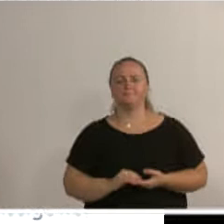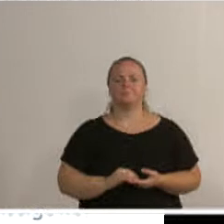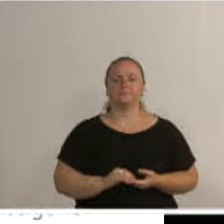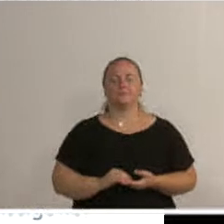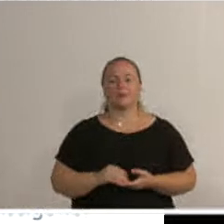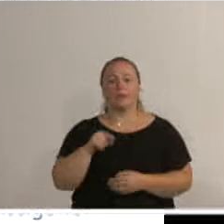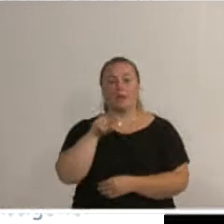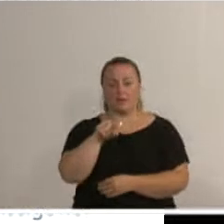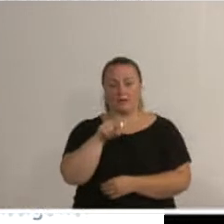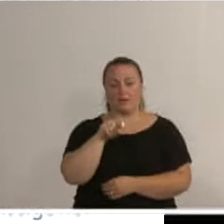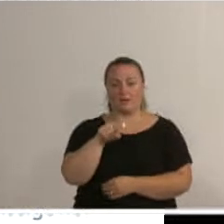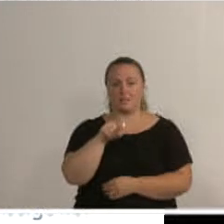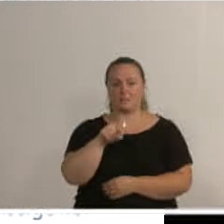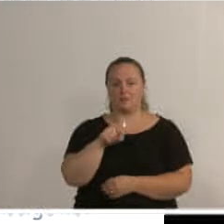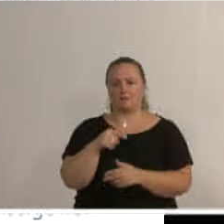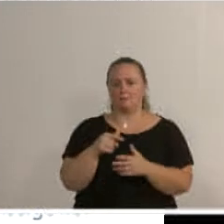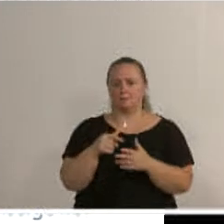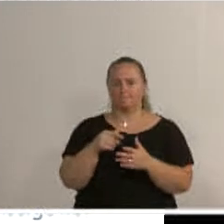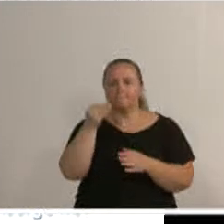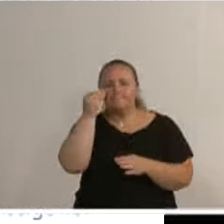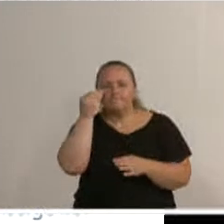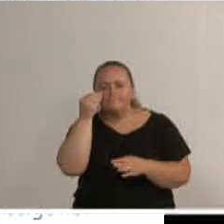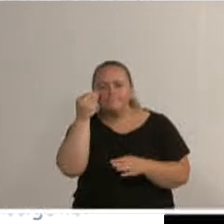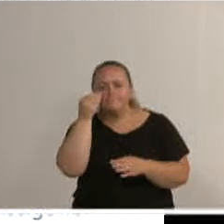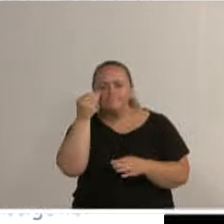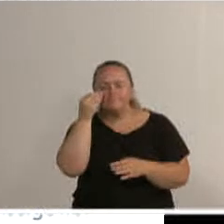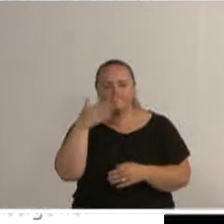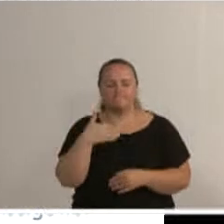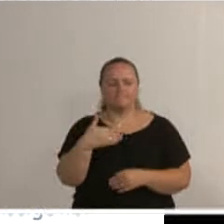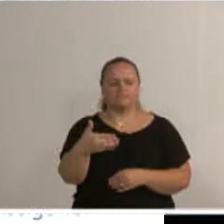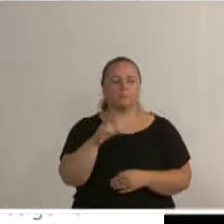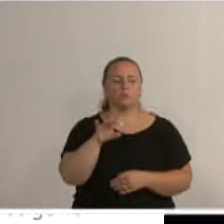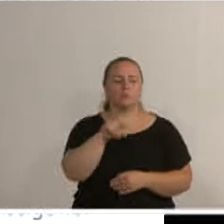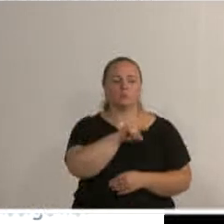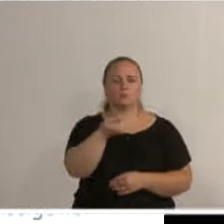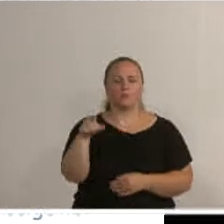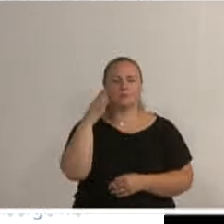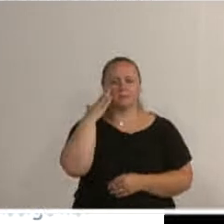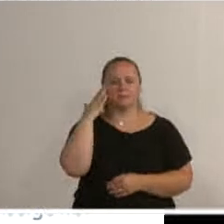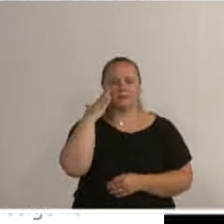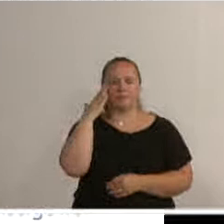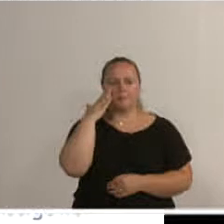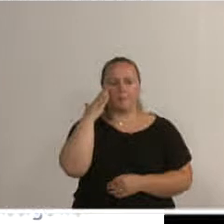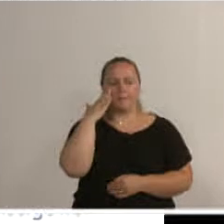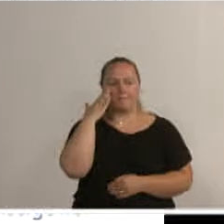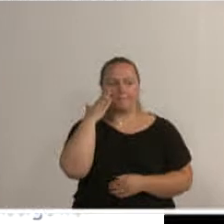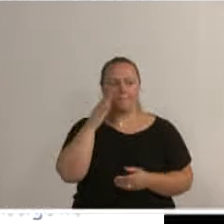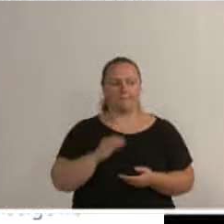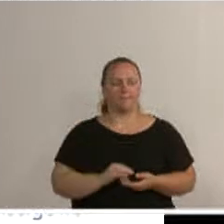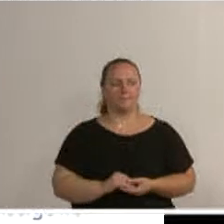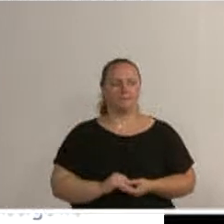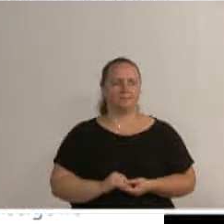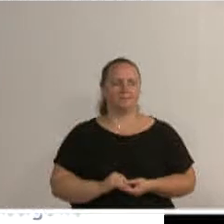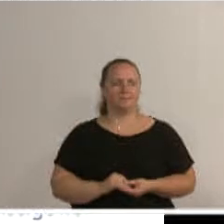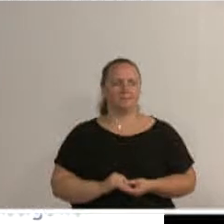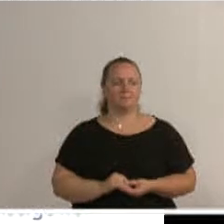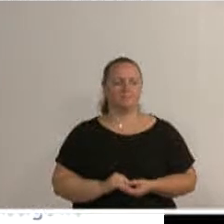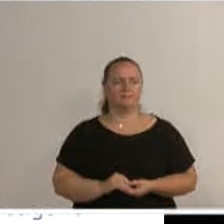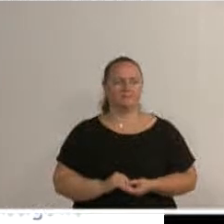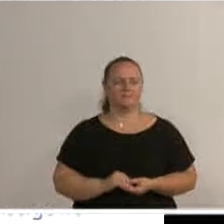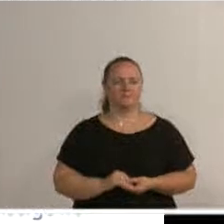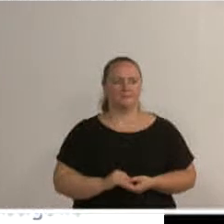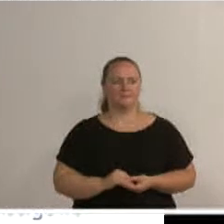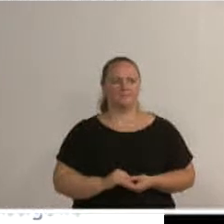Essa simulação que foi realizada, só para vocês terem uma ideia, ela reduz cerca de 30 mil quilômetros por